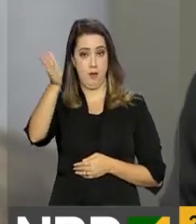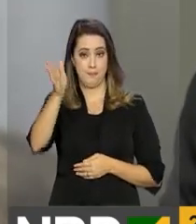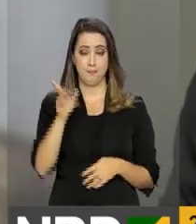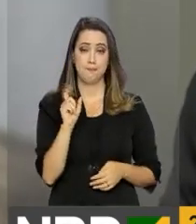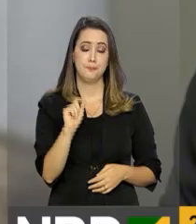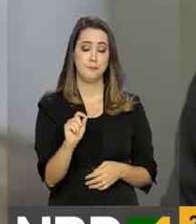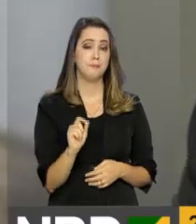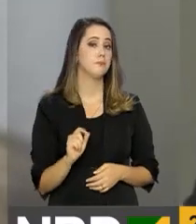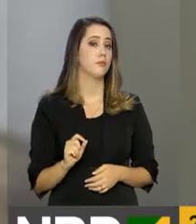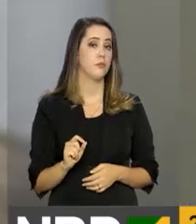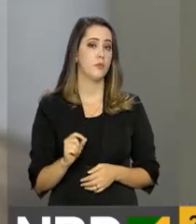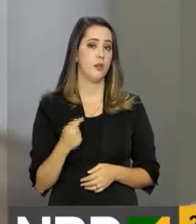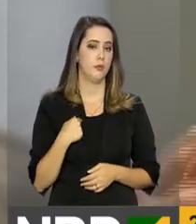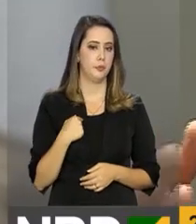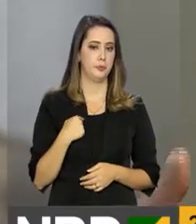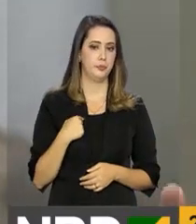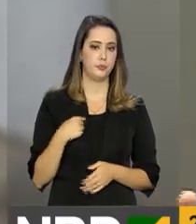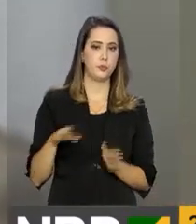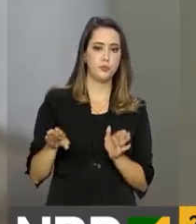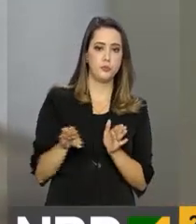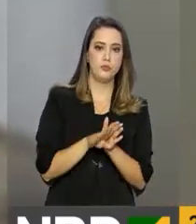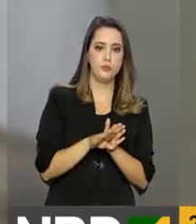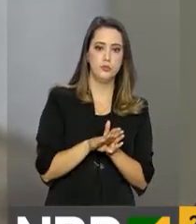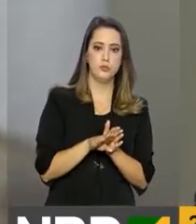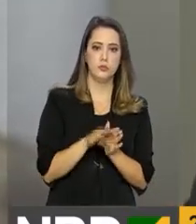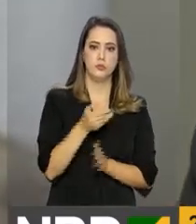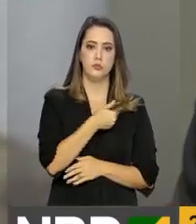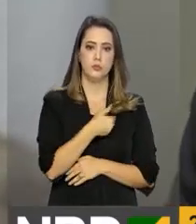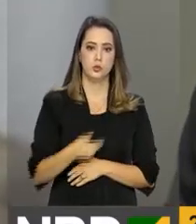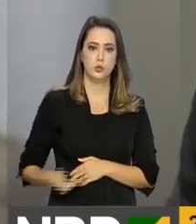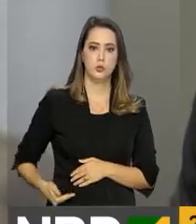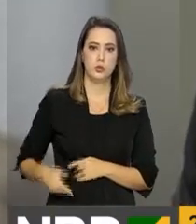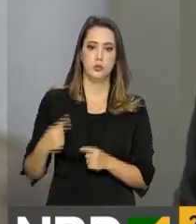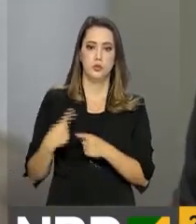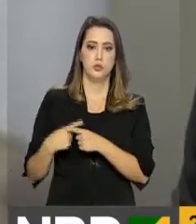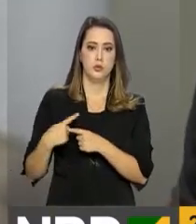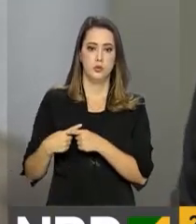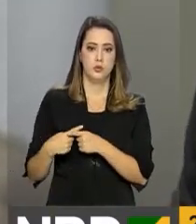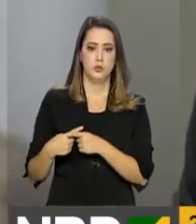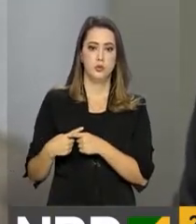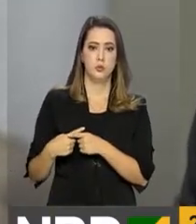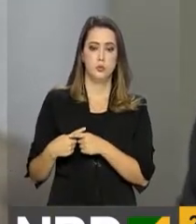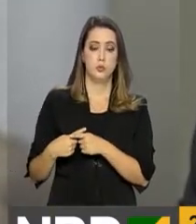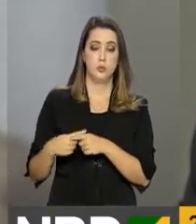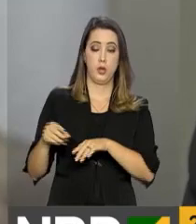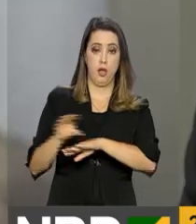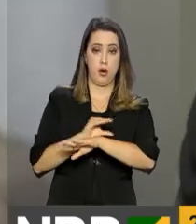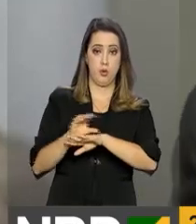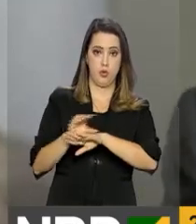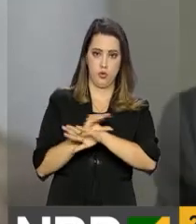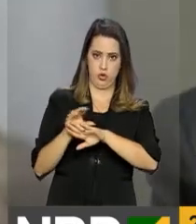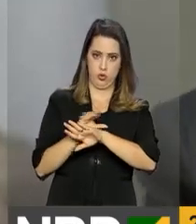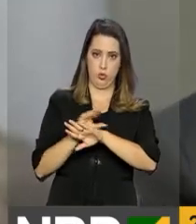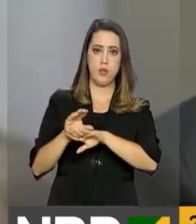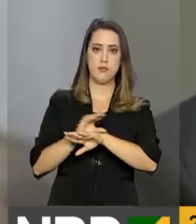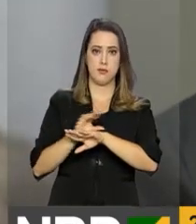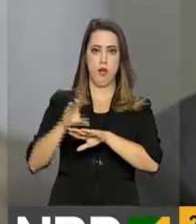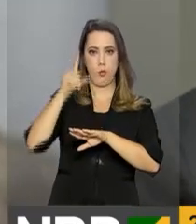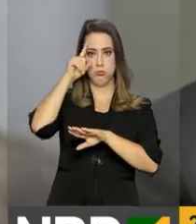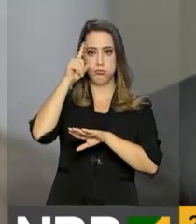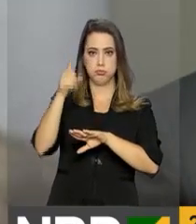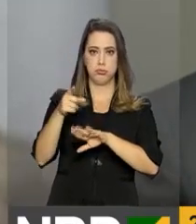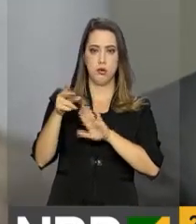que eu cheguei ao governo por circunstâncias de natureza constitucional. Em